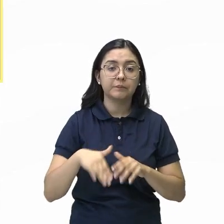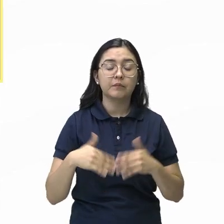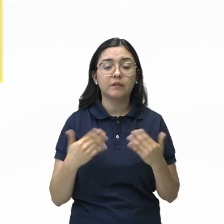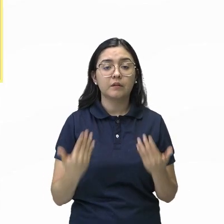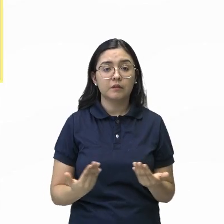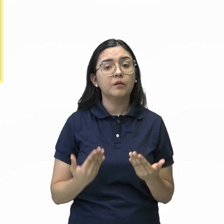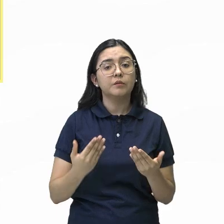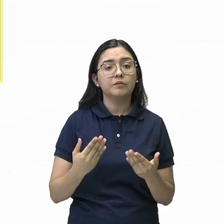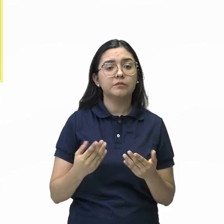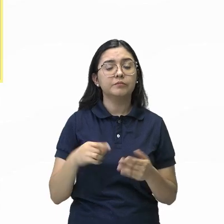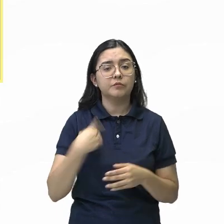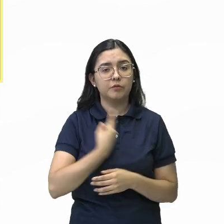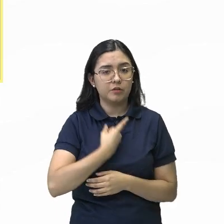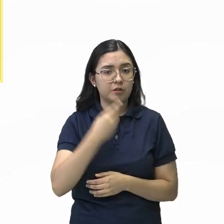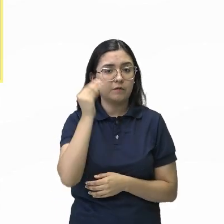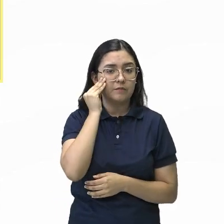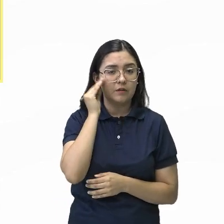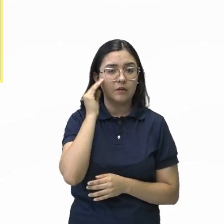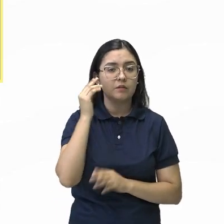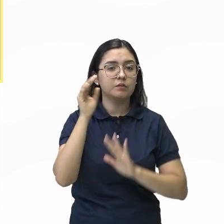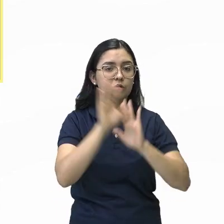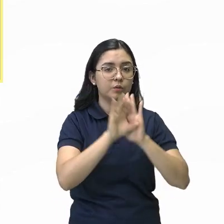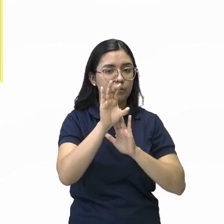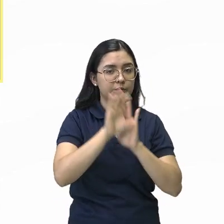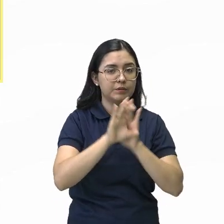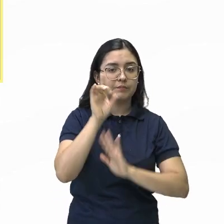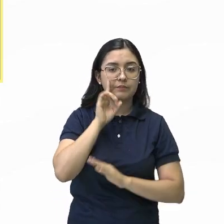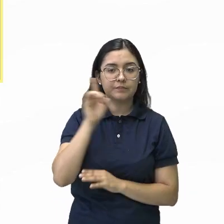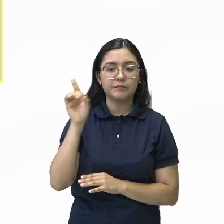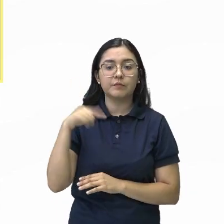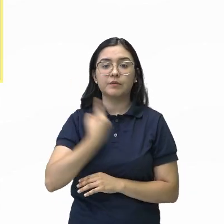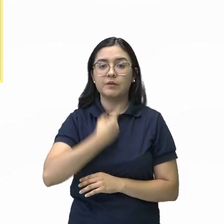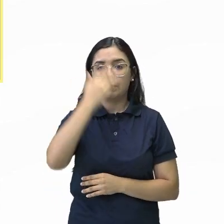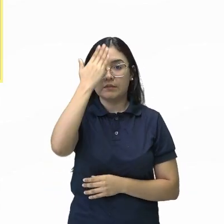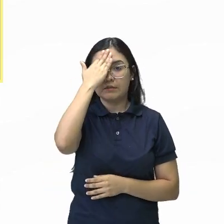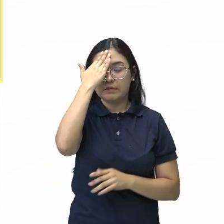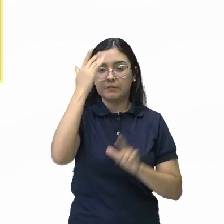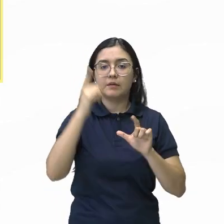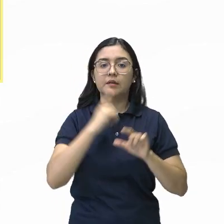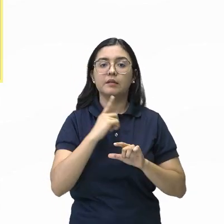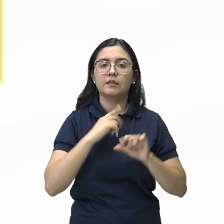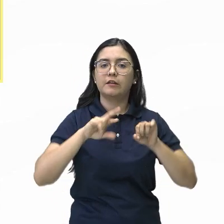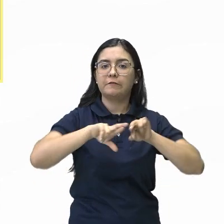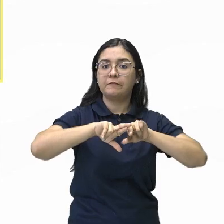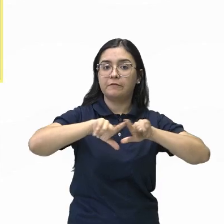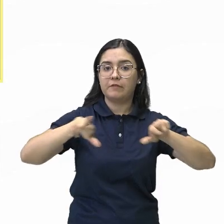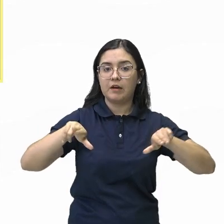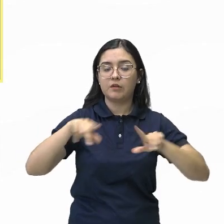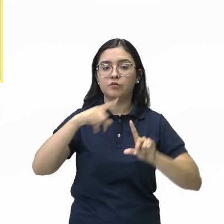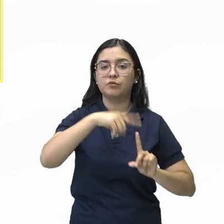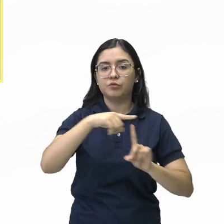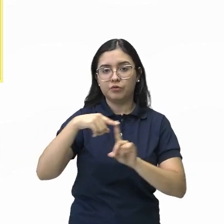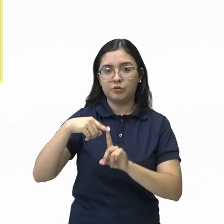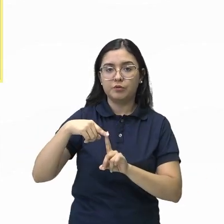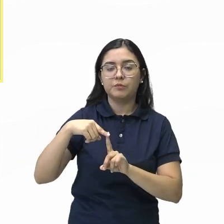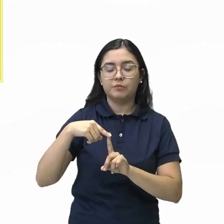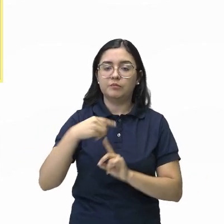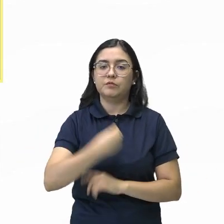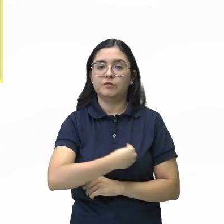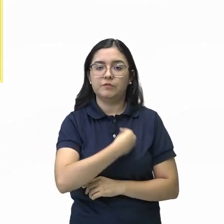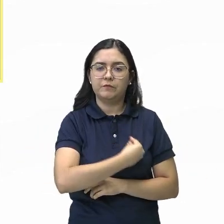vendo através desse conceito, né, que apesar da gente saber que existem uma variedade de espécies, né,